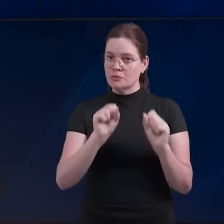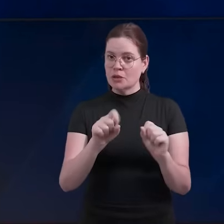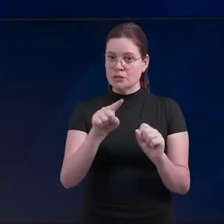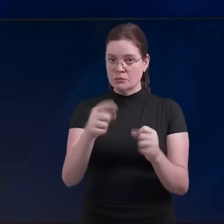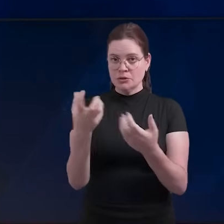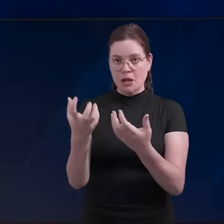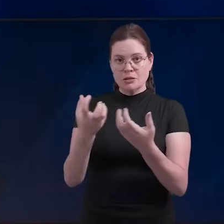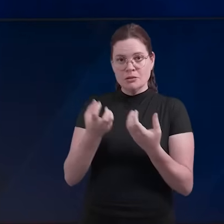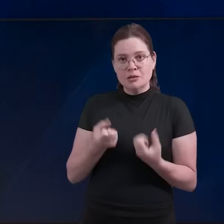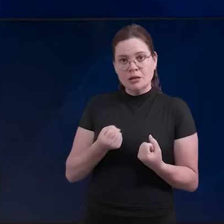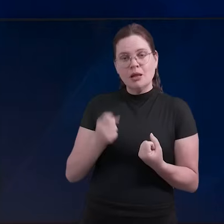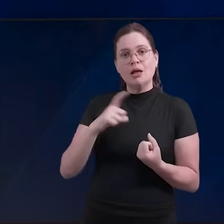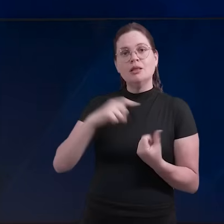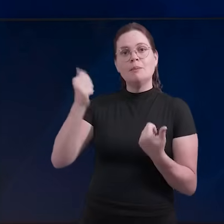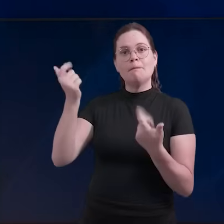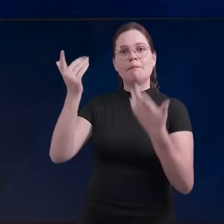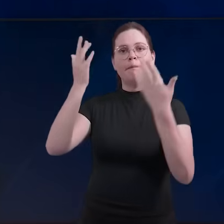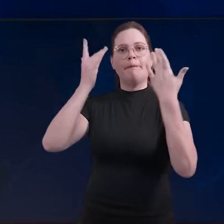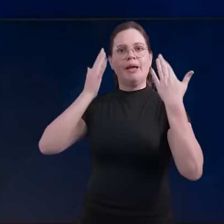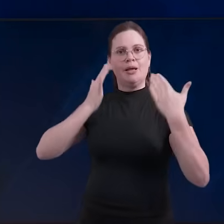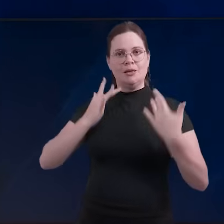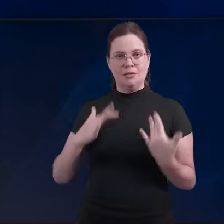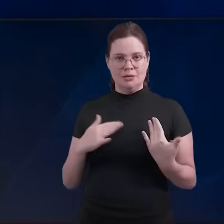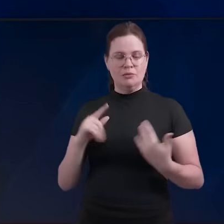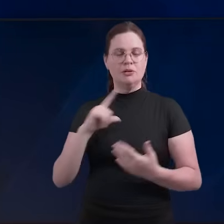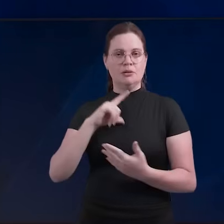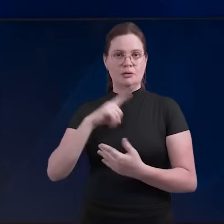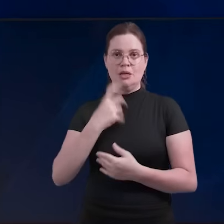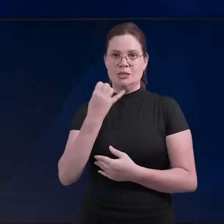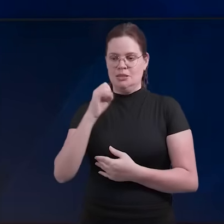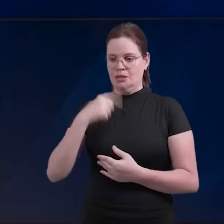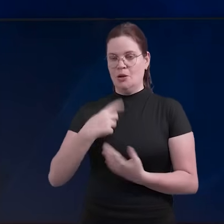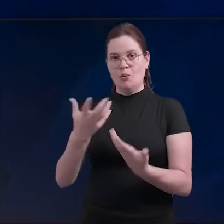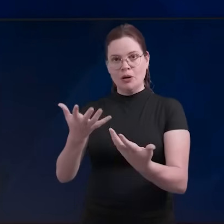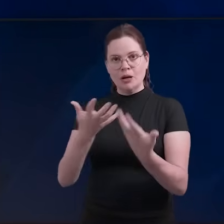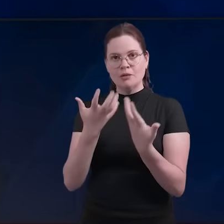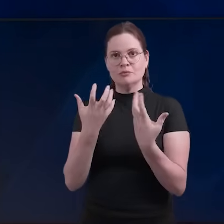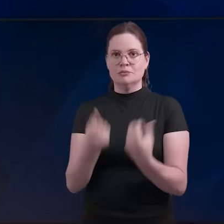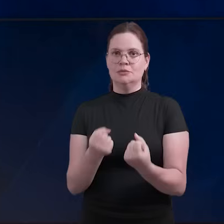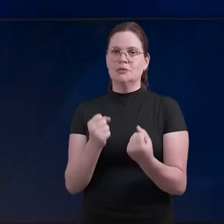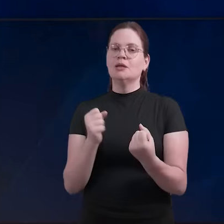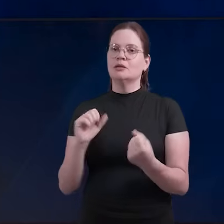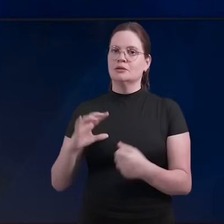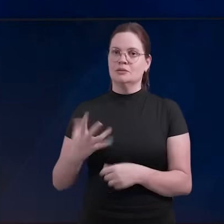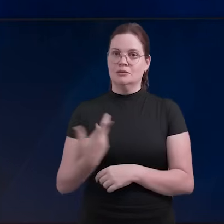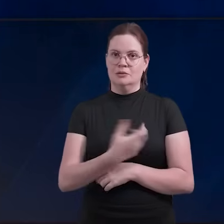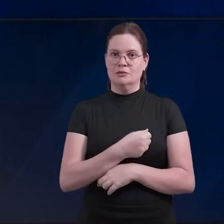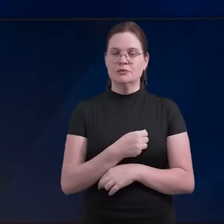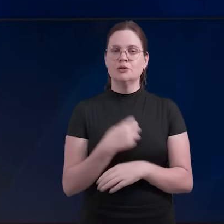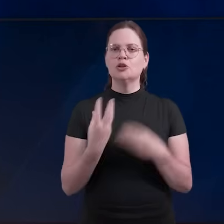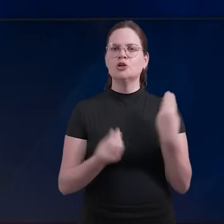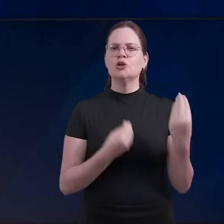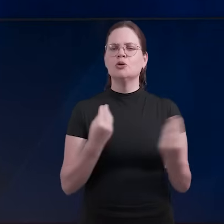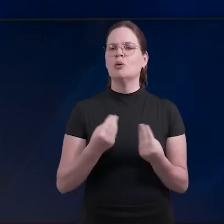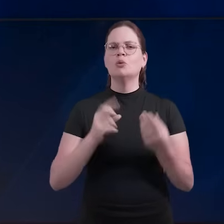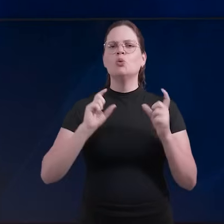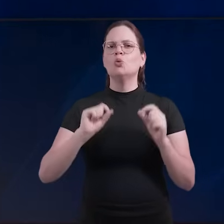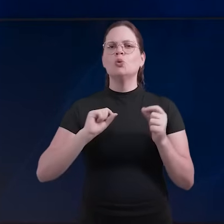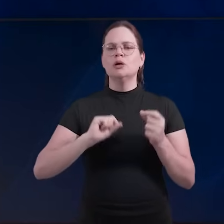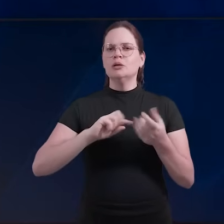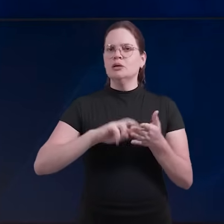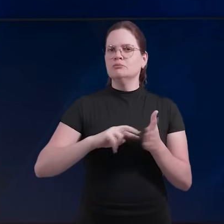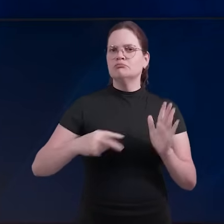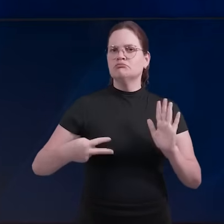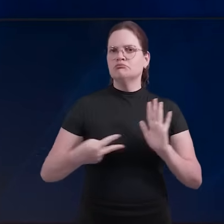possa se apropriar dos benefícios dessa salvação. E esses benefícios nós vamos ver através do